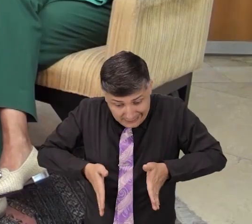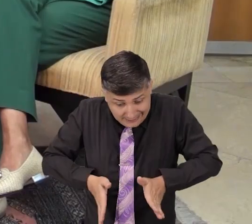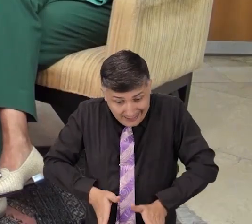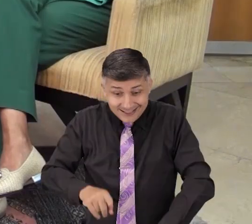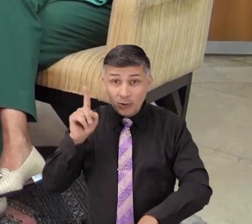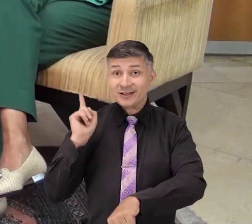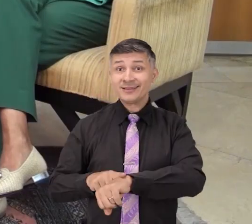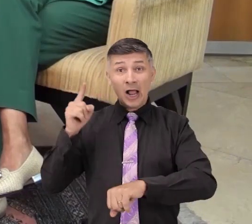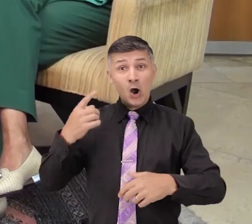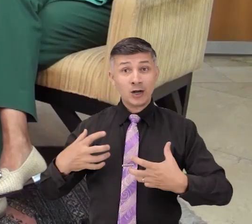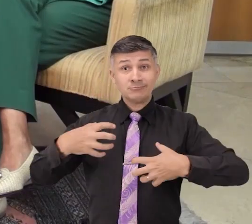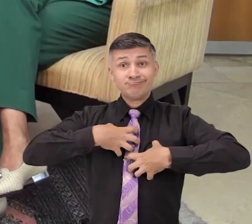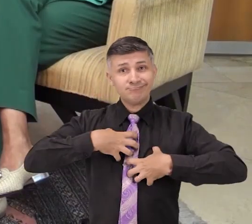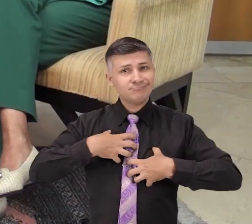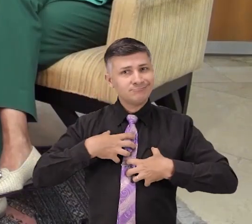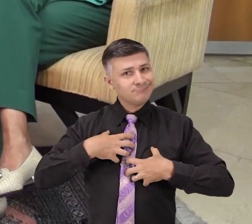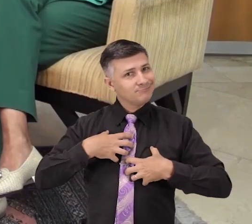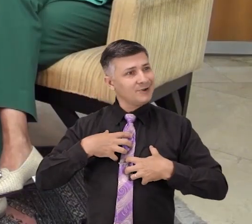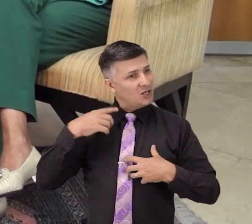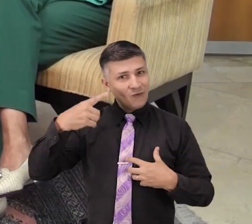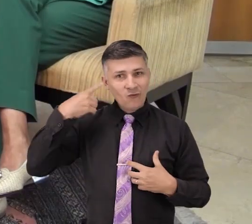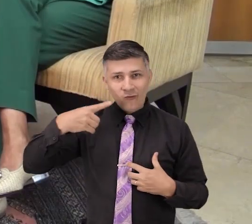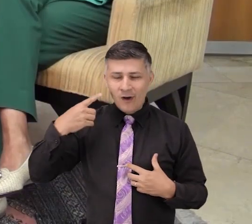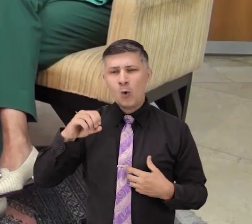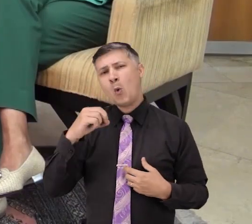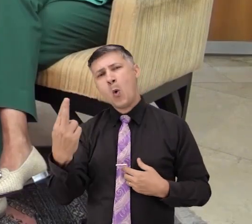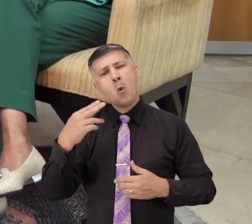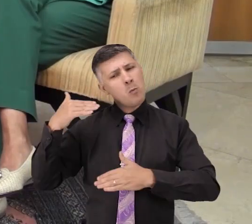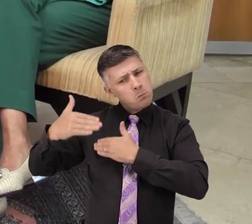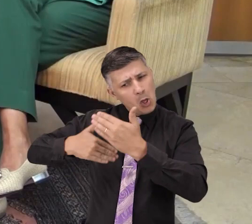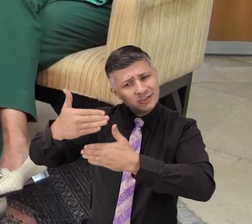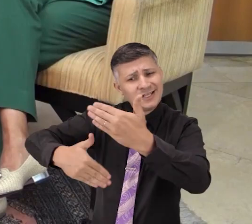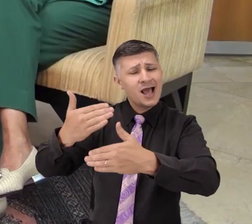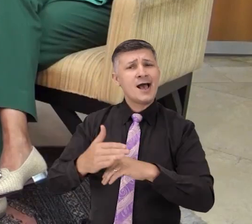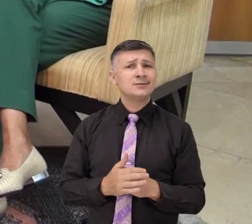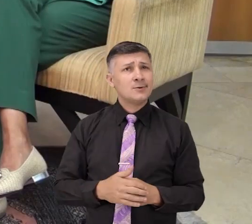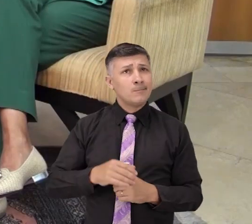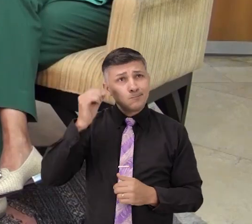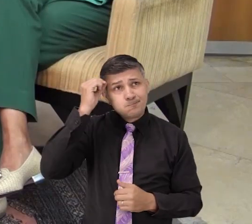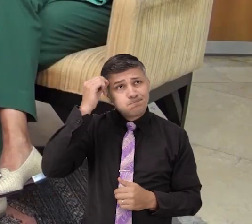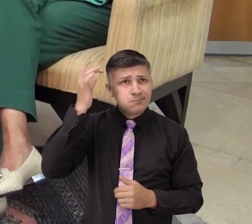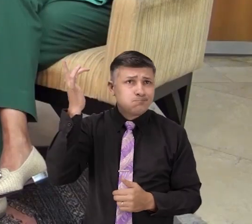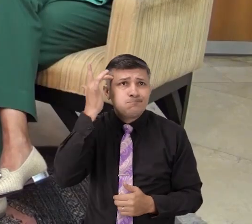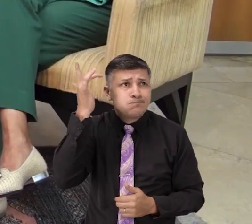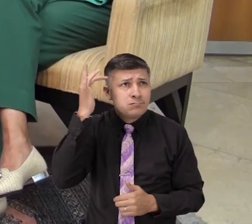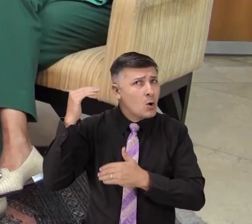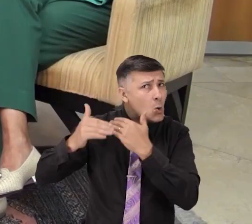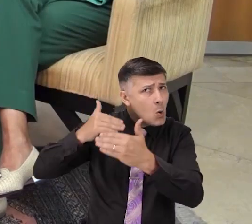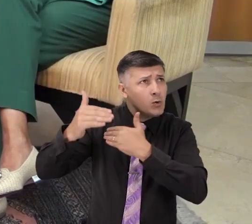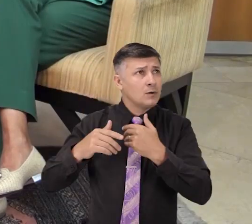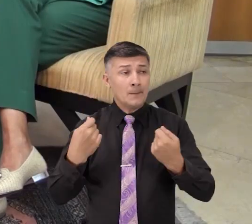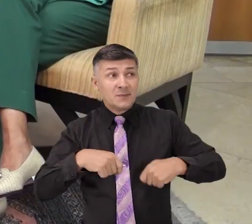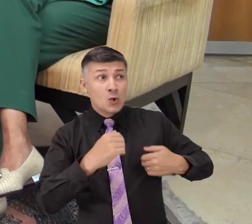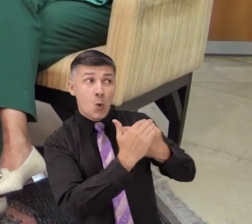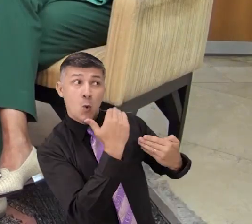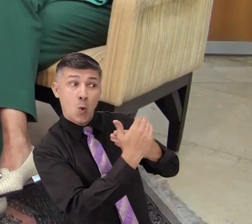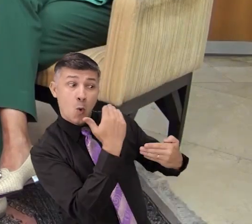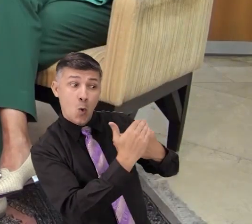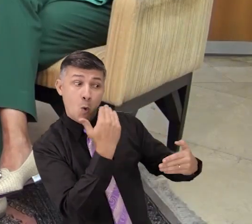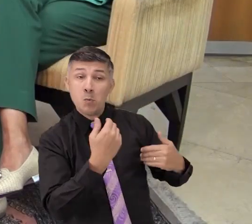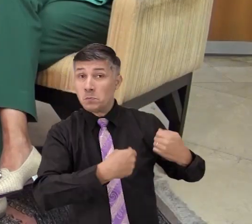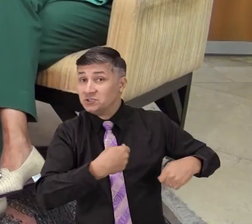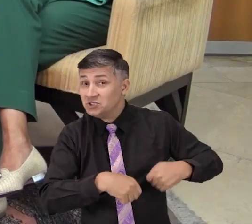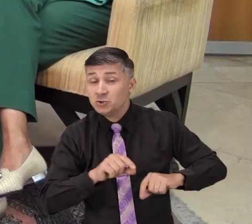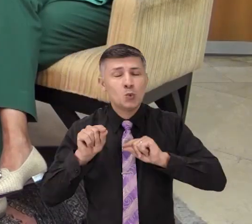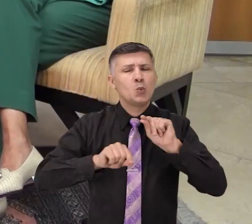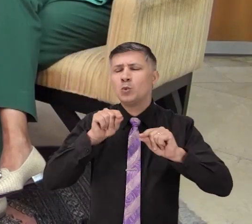sentiu imediatamente como advogada? Isso foi um processo? Foi um amadurecimento? Teve aconselhamento de quem